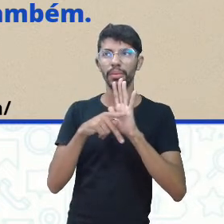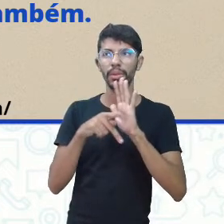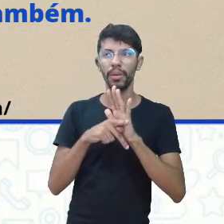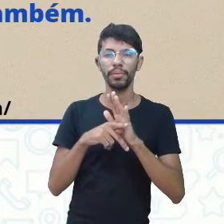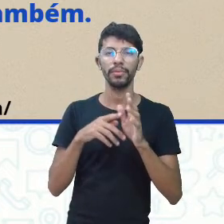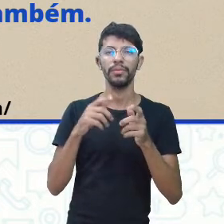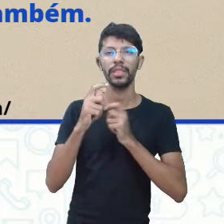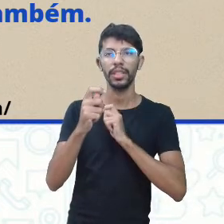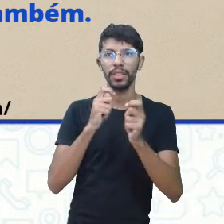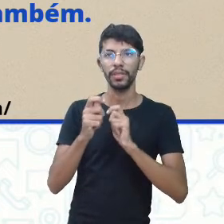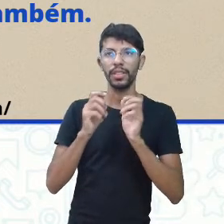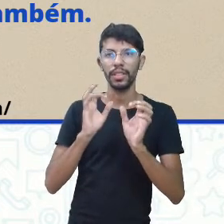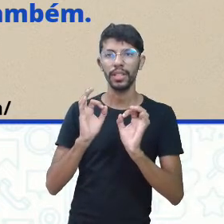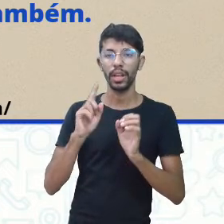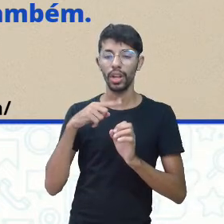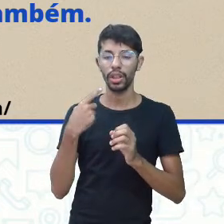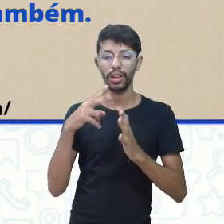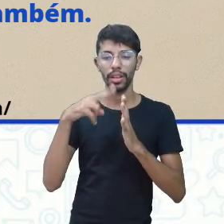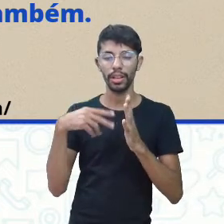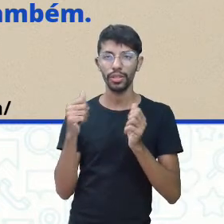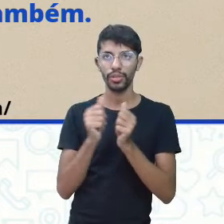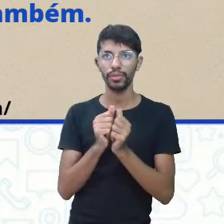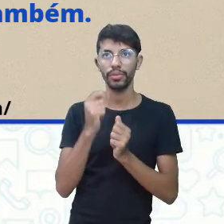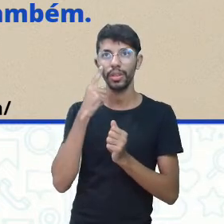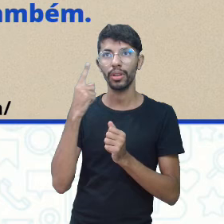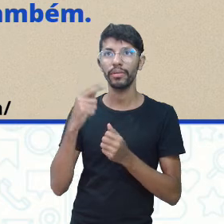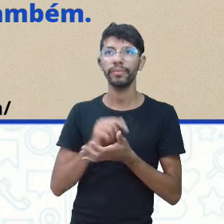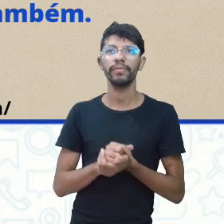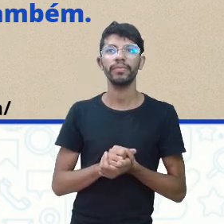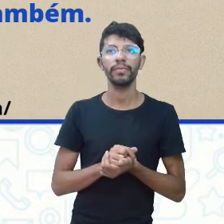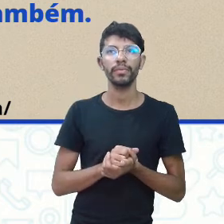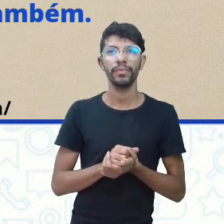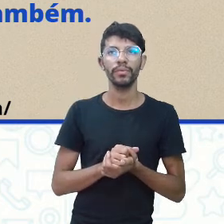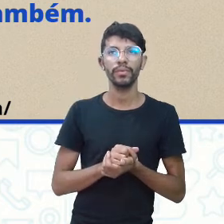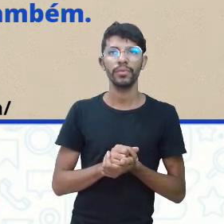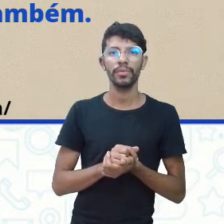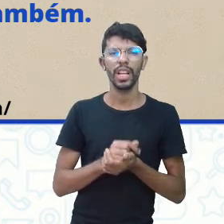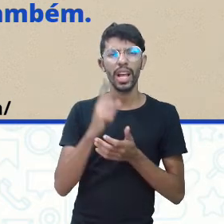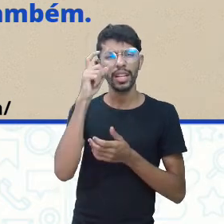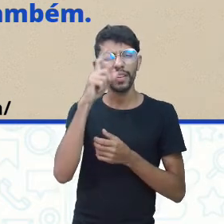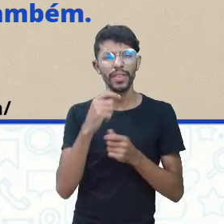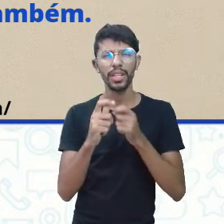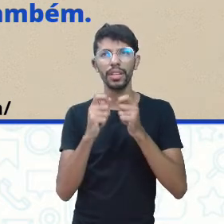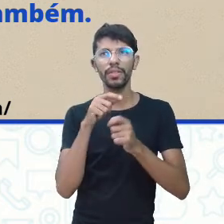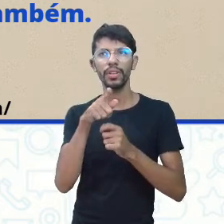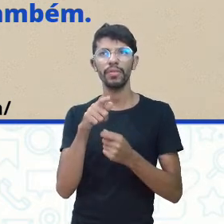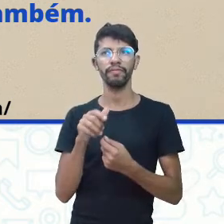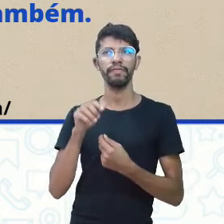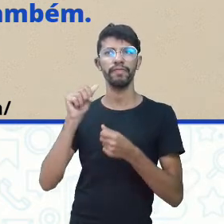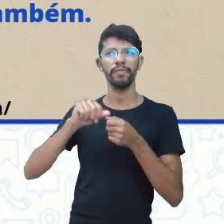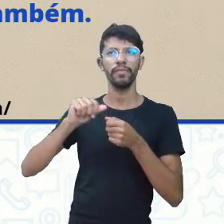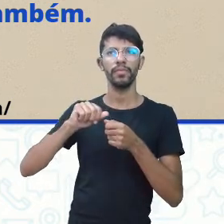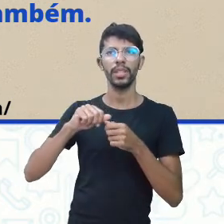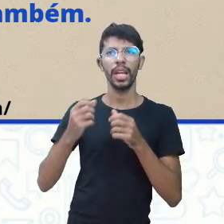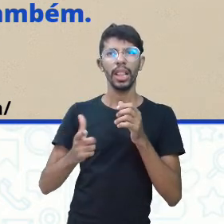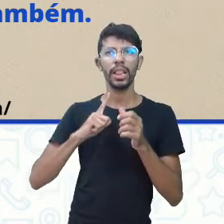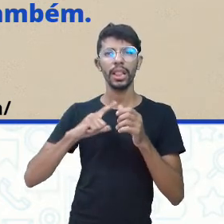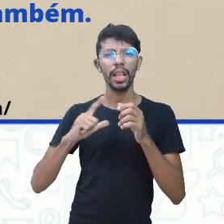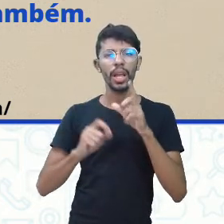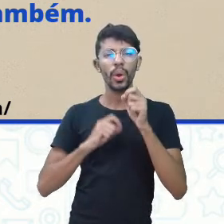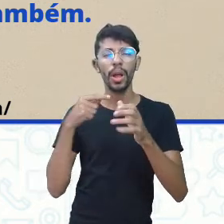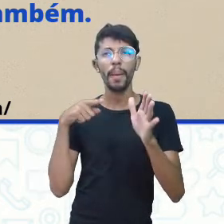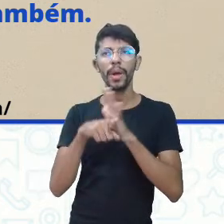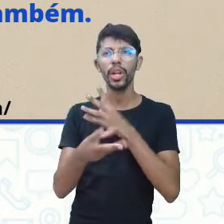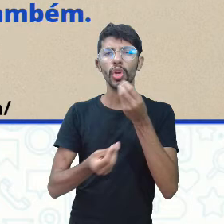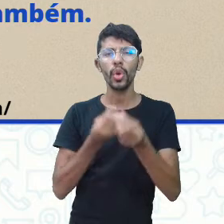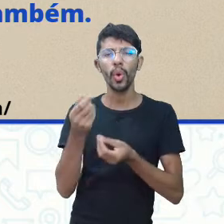ler juntos agora, tá certo? Nas raras entrevistas que você tem concedido, surge quase que necessariamente a pergunta de como começou